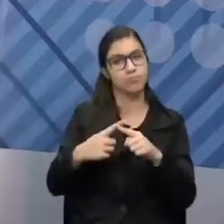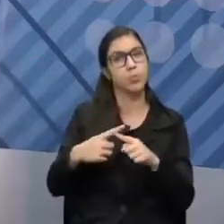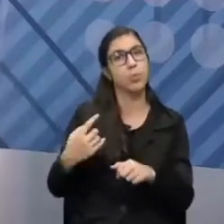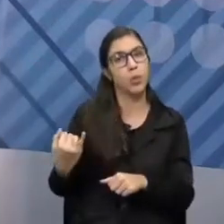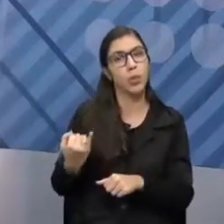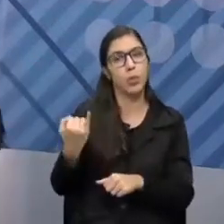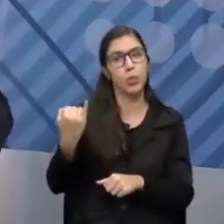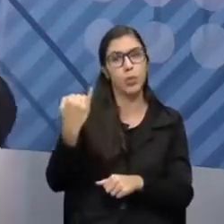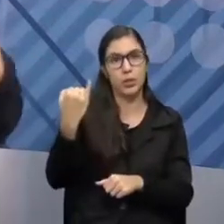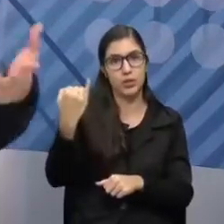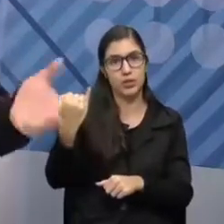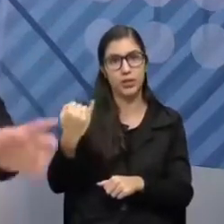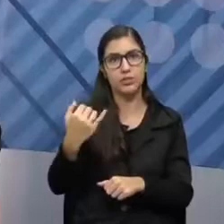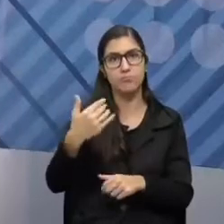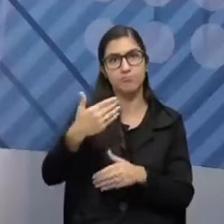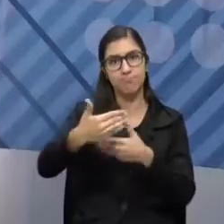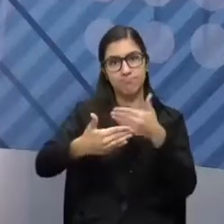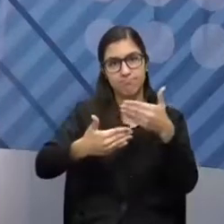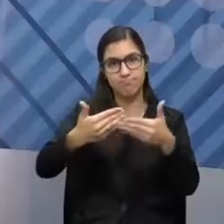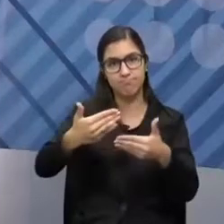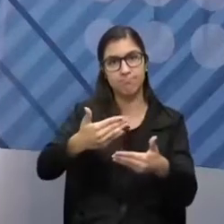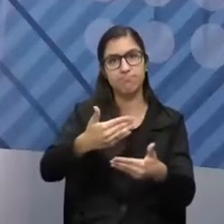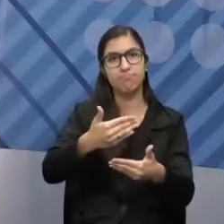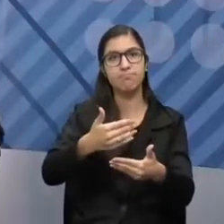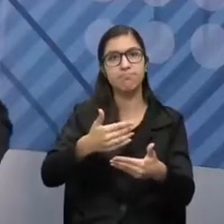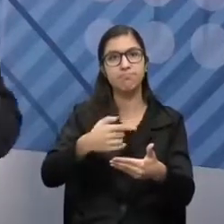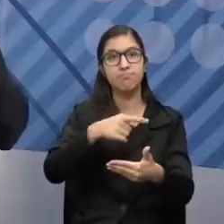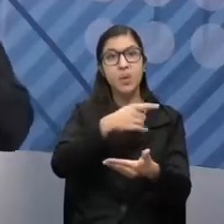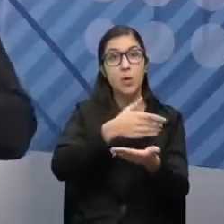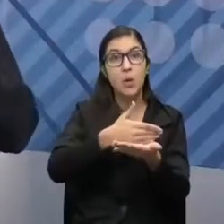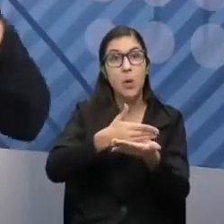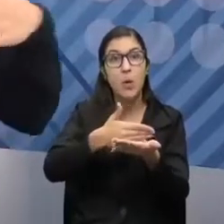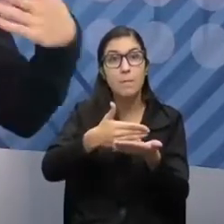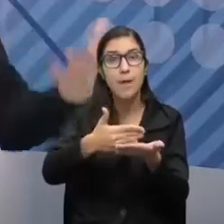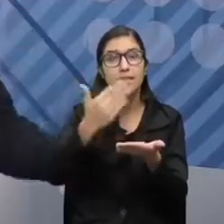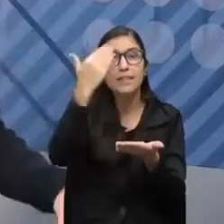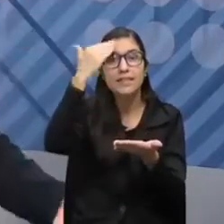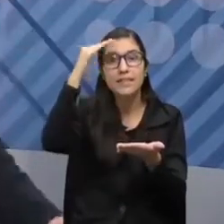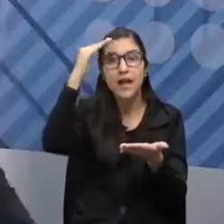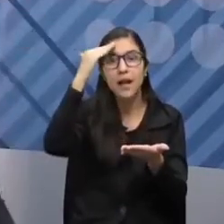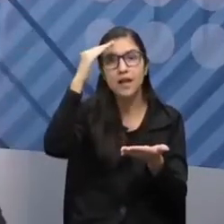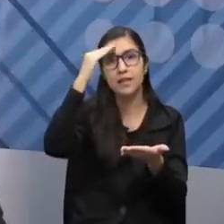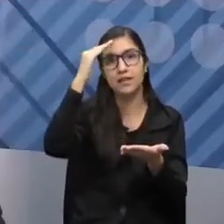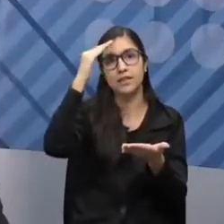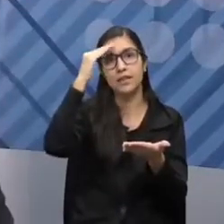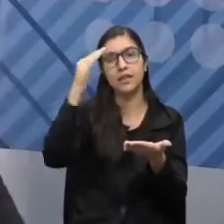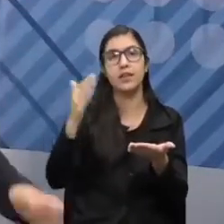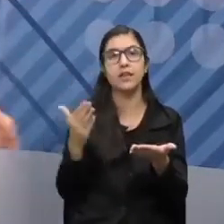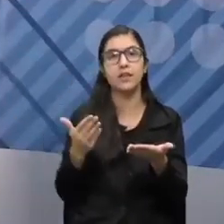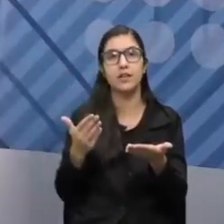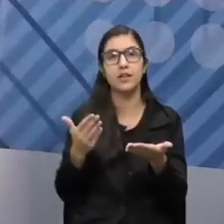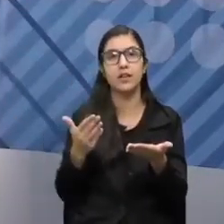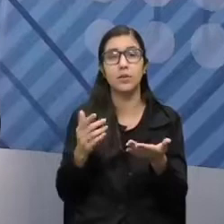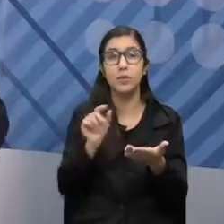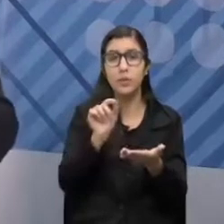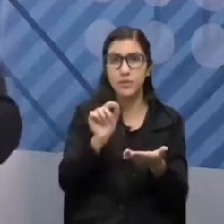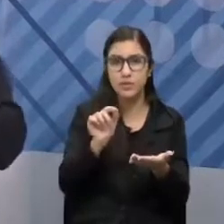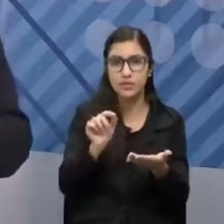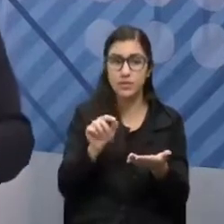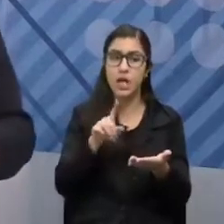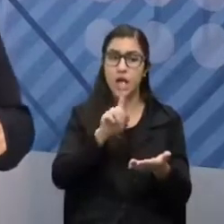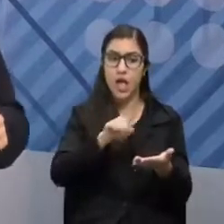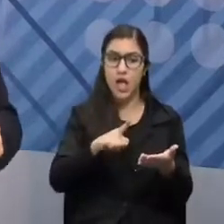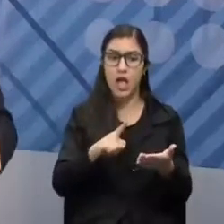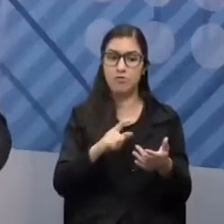importantes para que a criança comece a entender um pouquinho que aquele é o